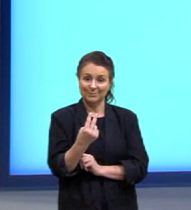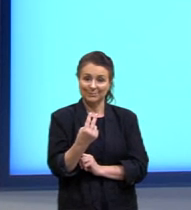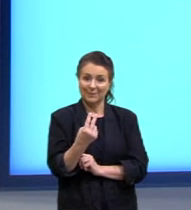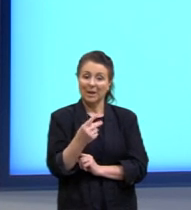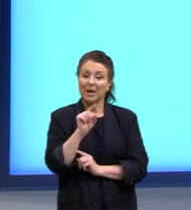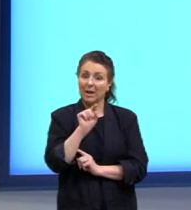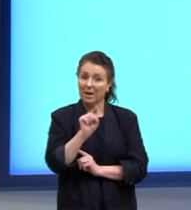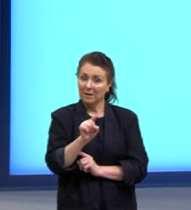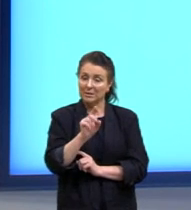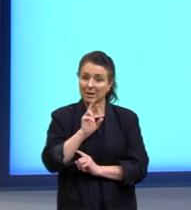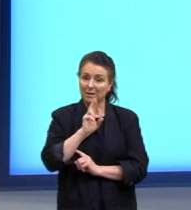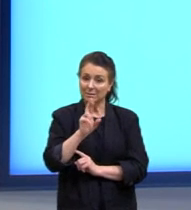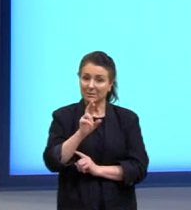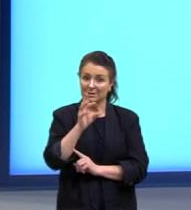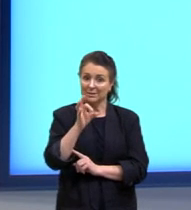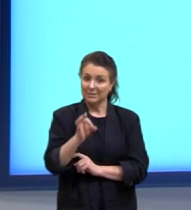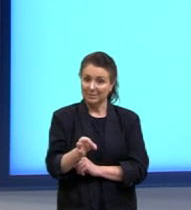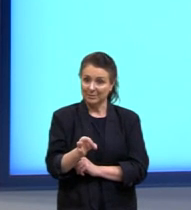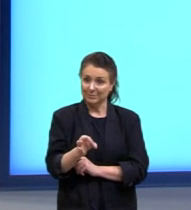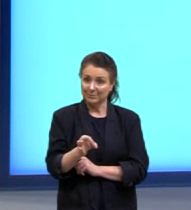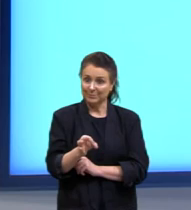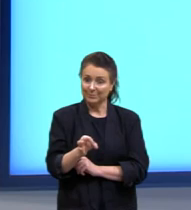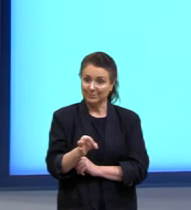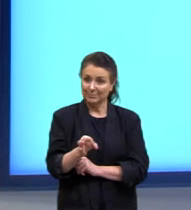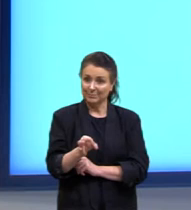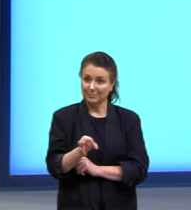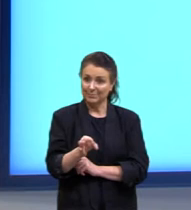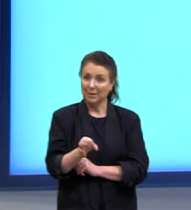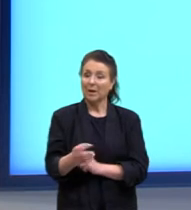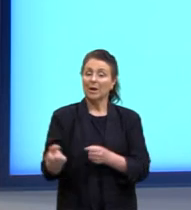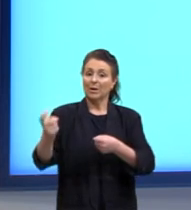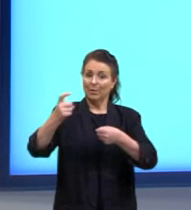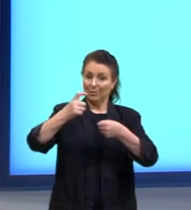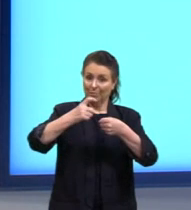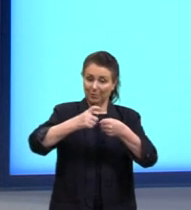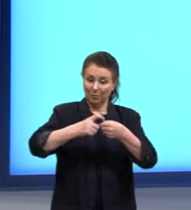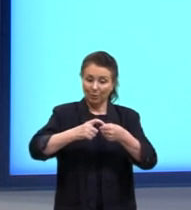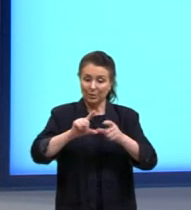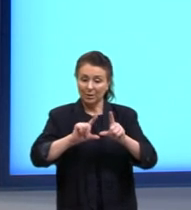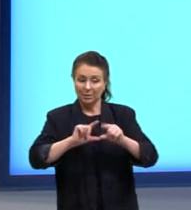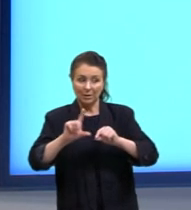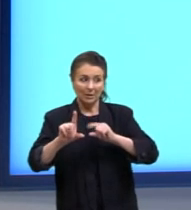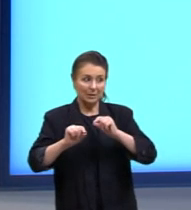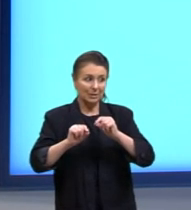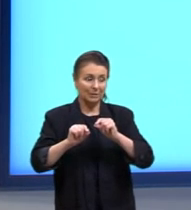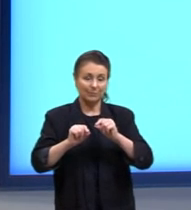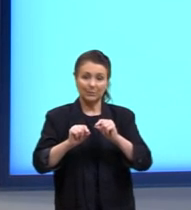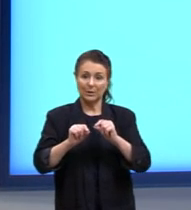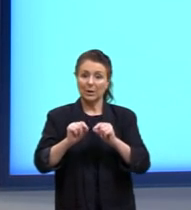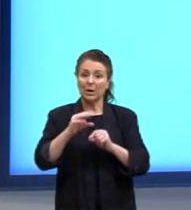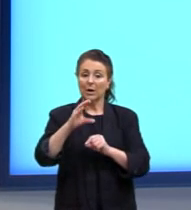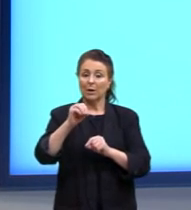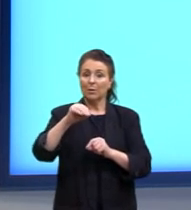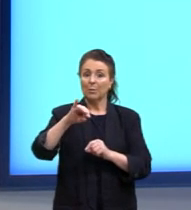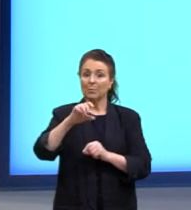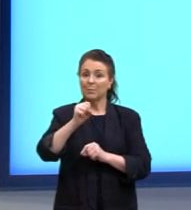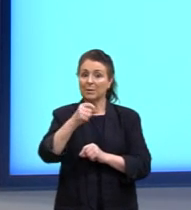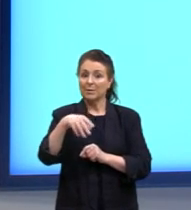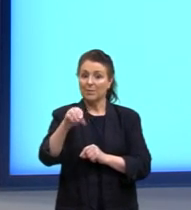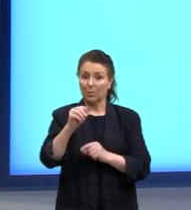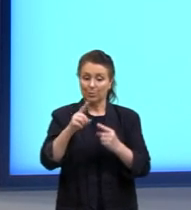alternativa correta E aí Voltamos as alternativas a comissão de tipo 2 seria